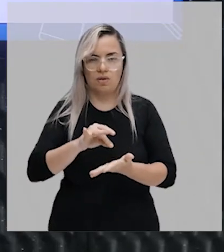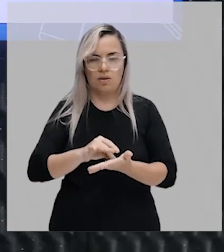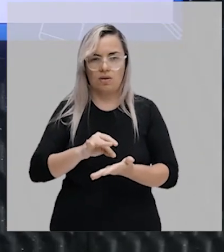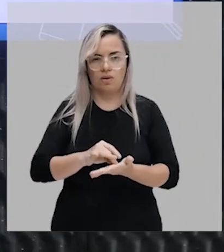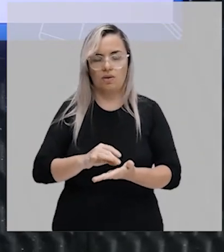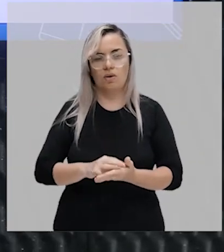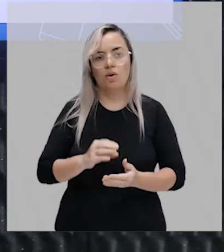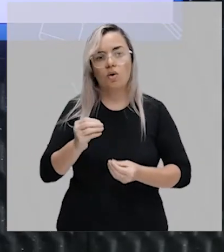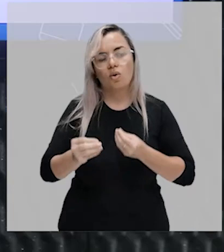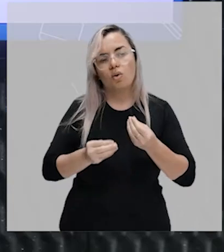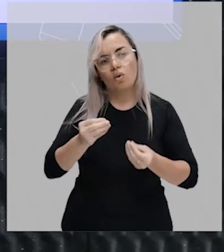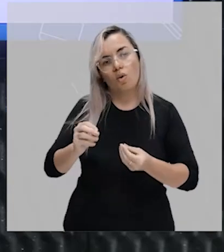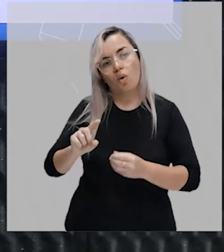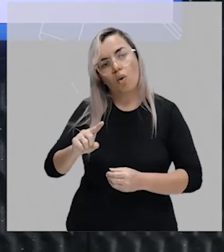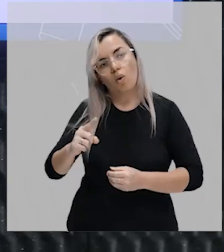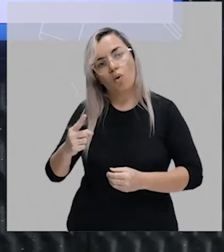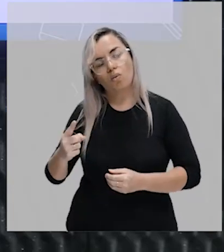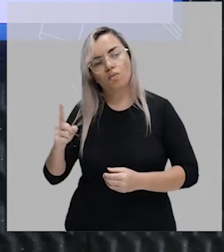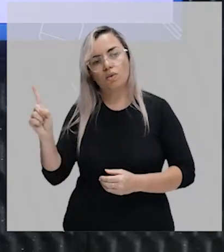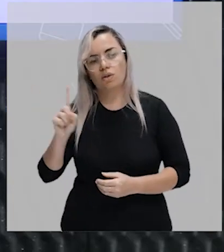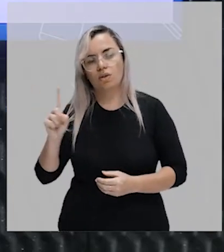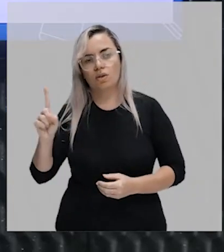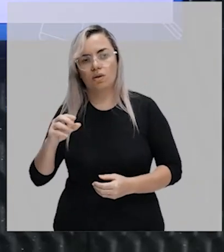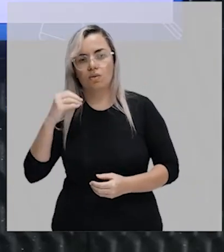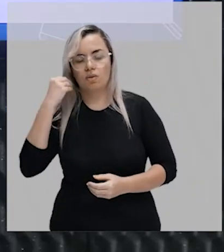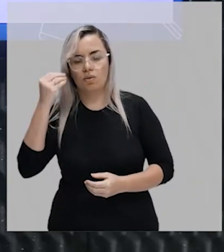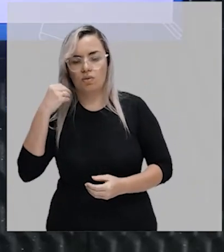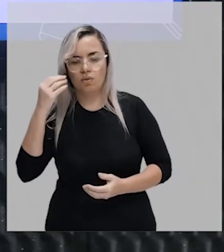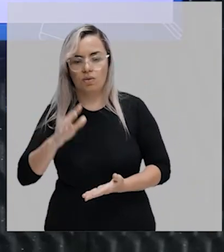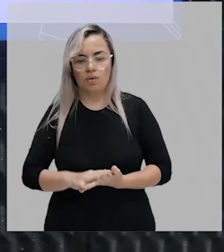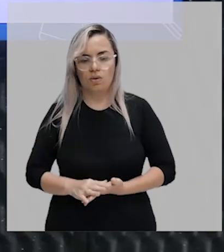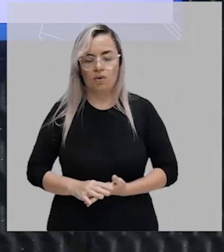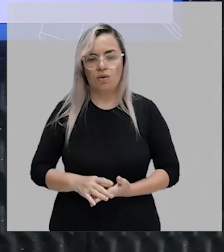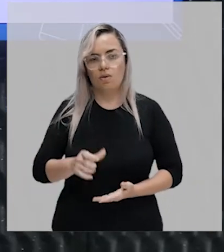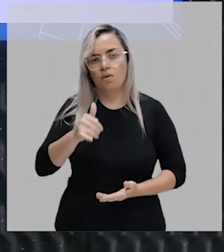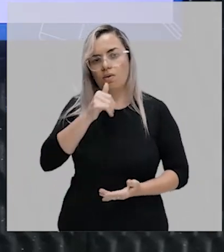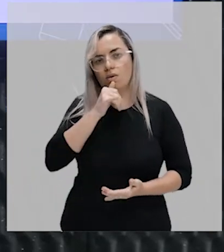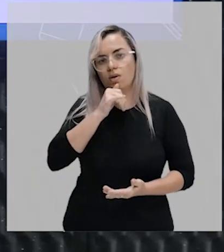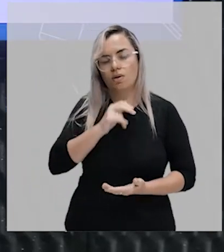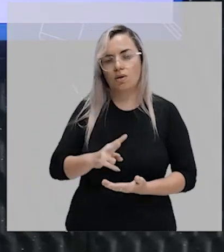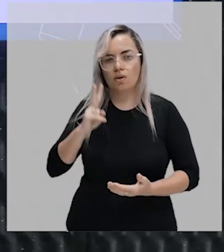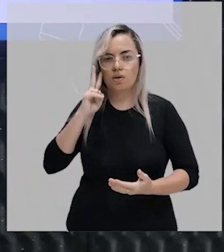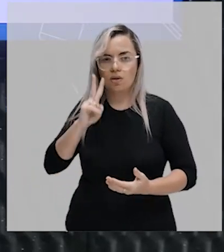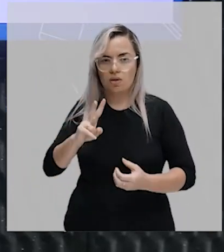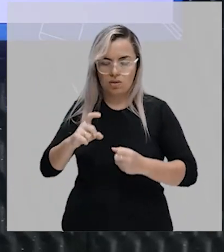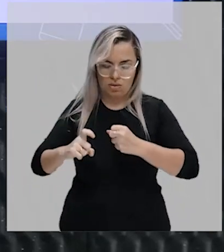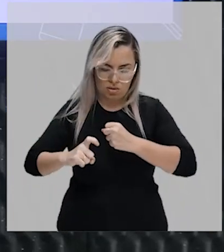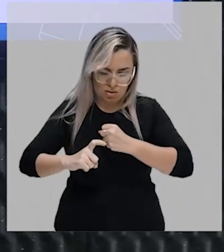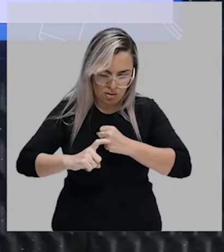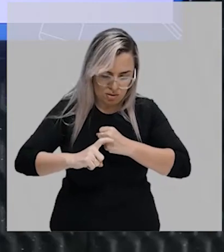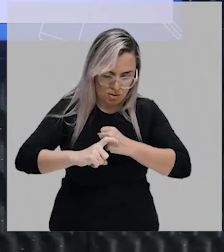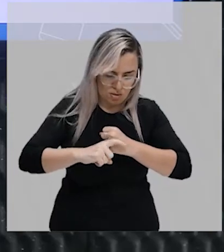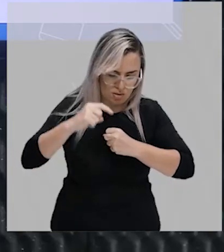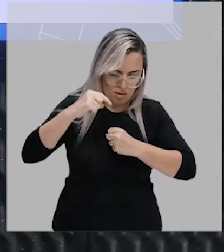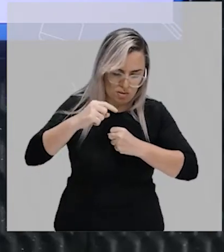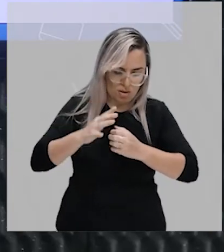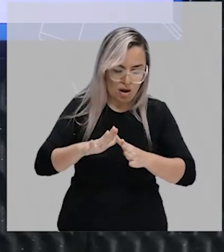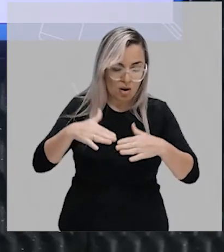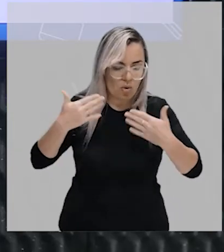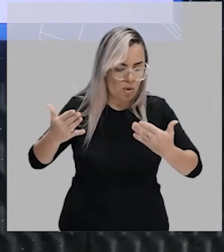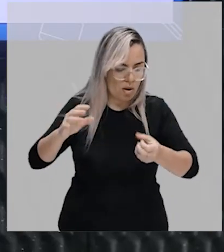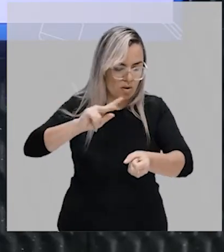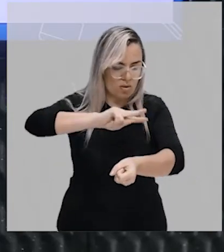falsear a sua hipótese, ou não. Então, por exemplo, ele olhou o bichinho da goiaba ali. Então, qual foi a hipótese que ele teve?